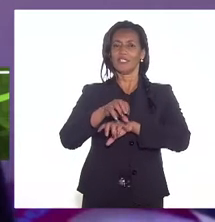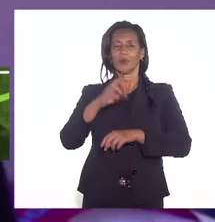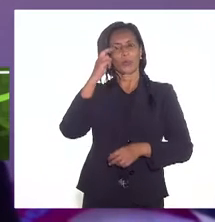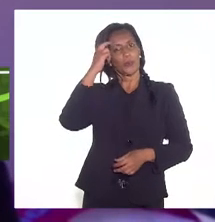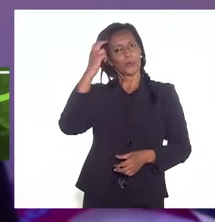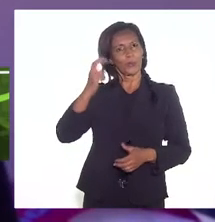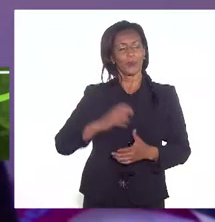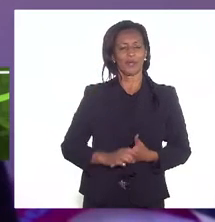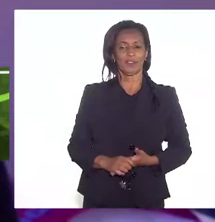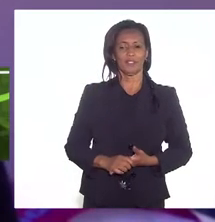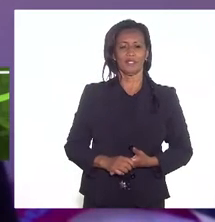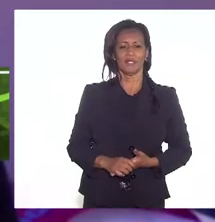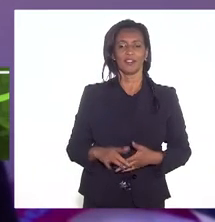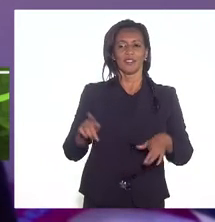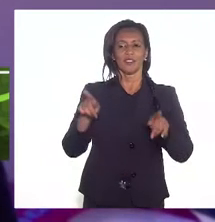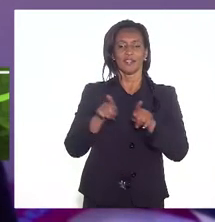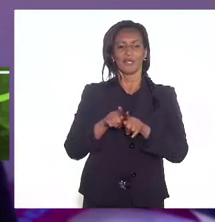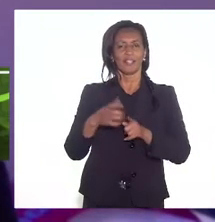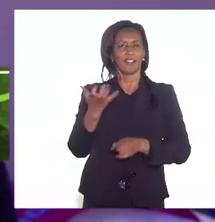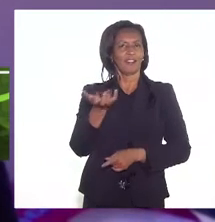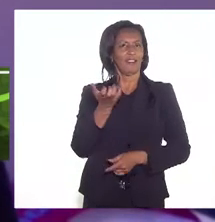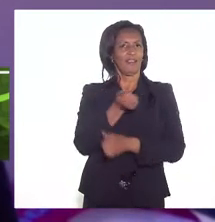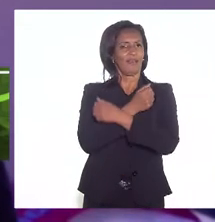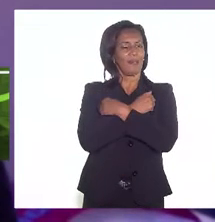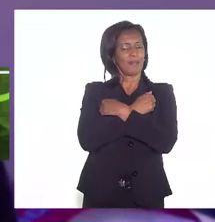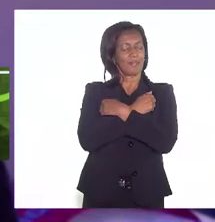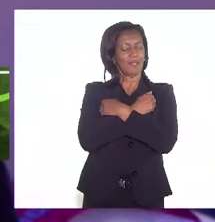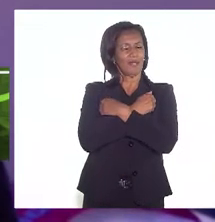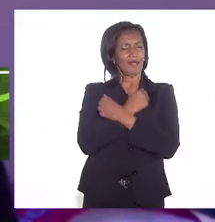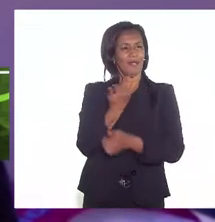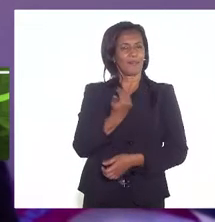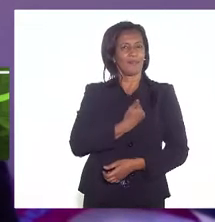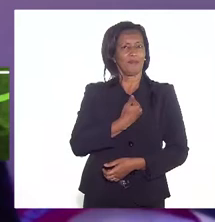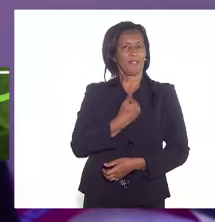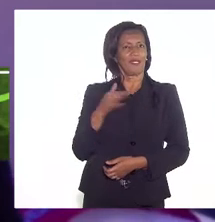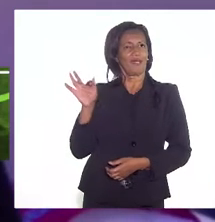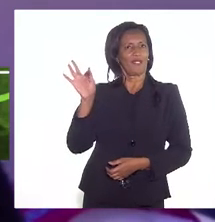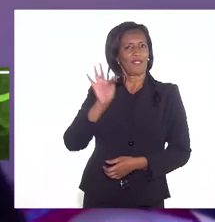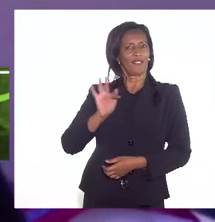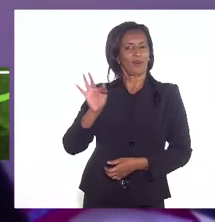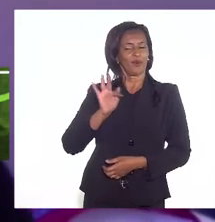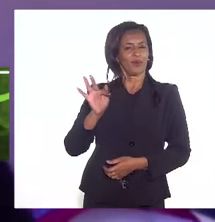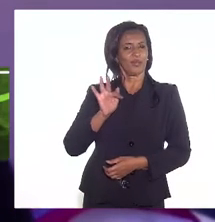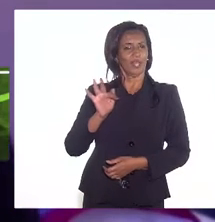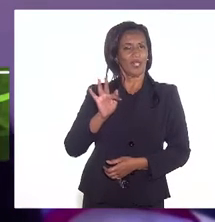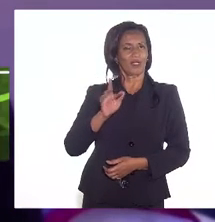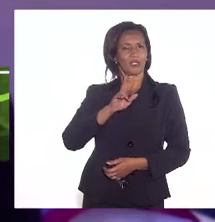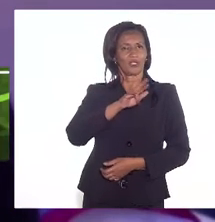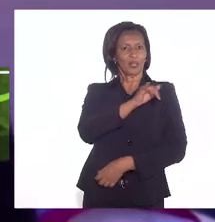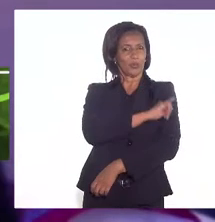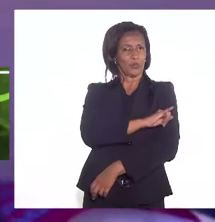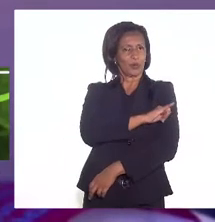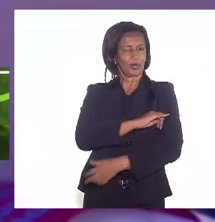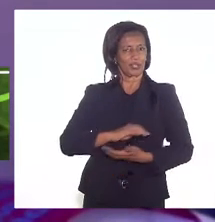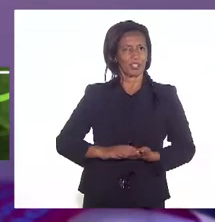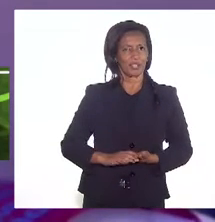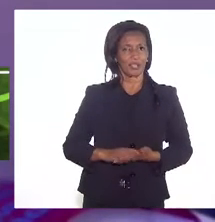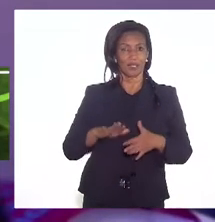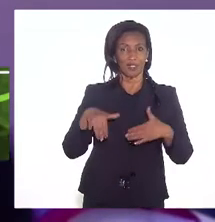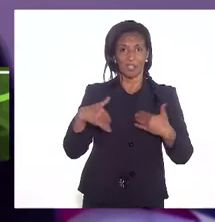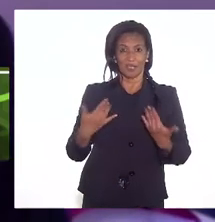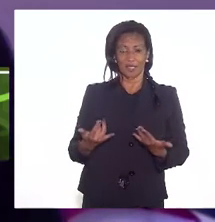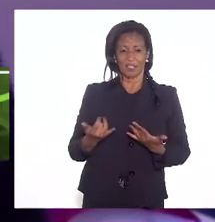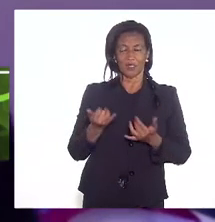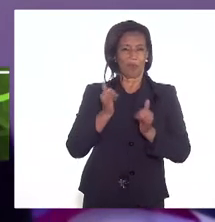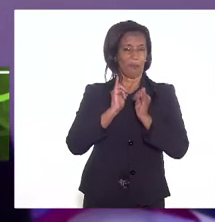quero também mandar um abraço para minha querida Universidade Federal do Rio de Janeiro que não só